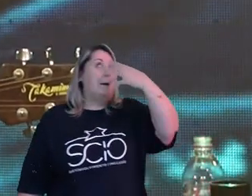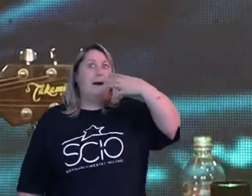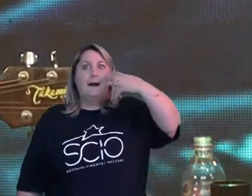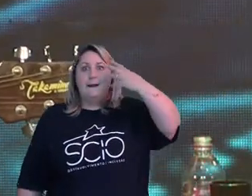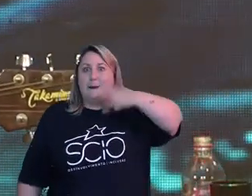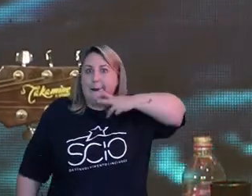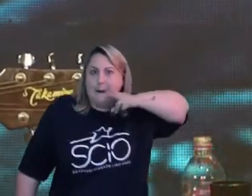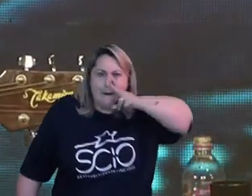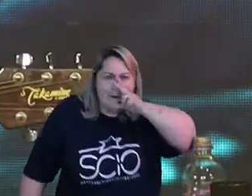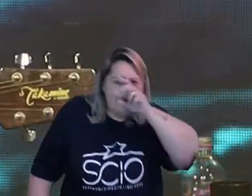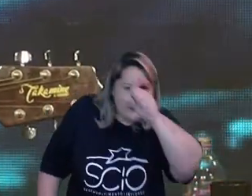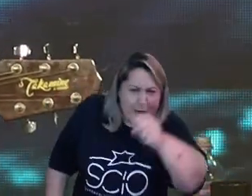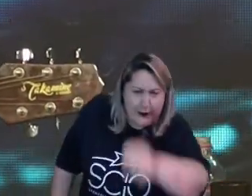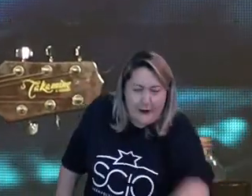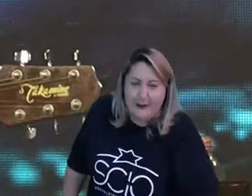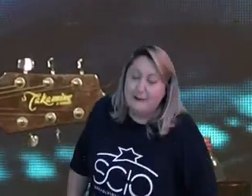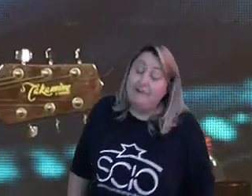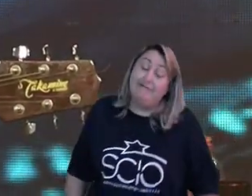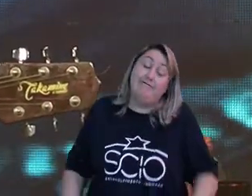ilusão, a louca